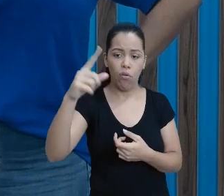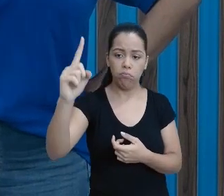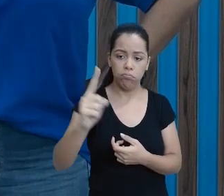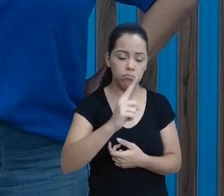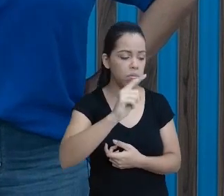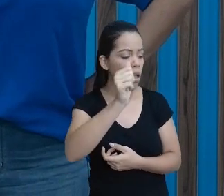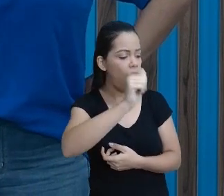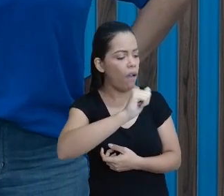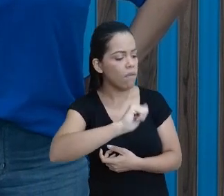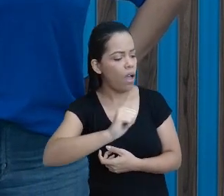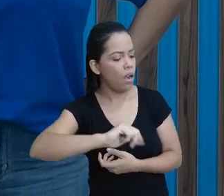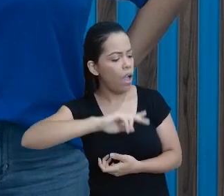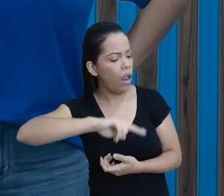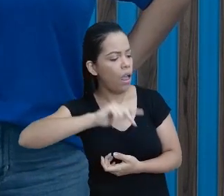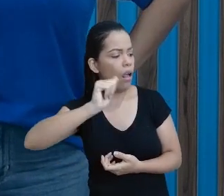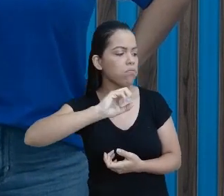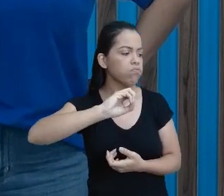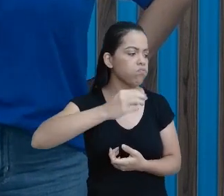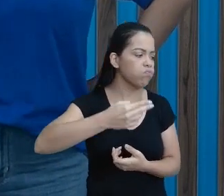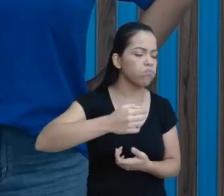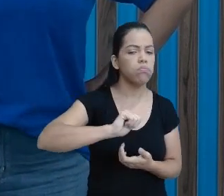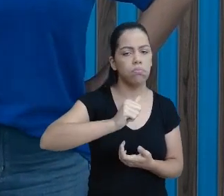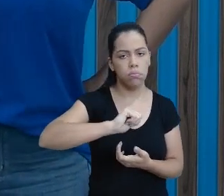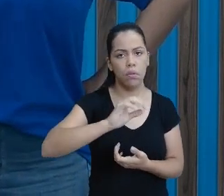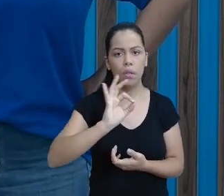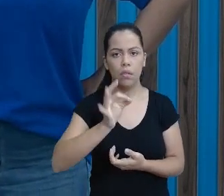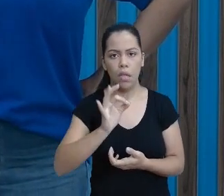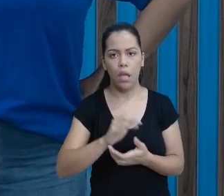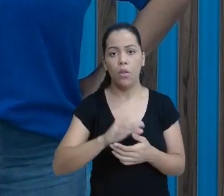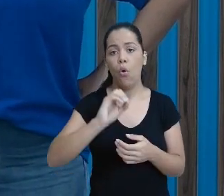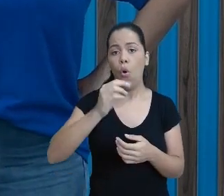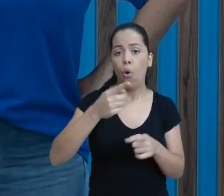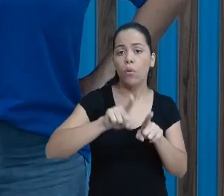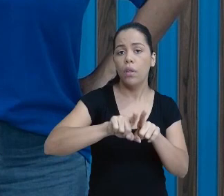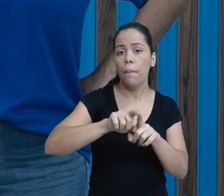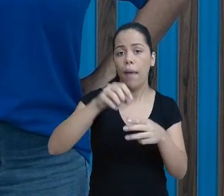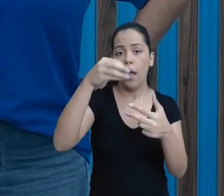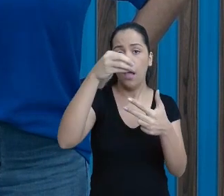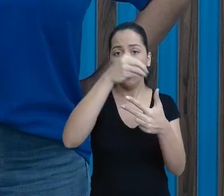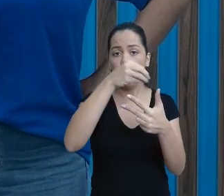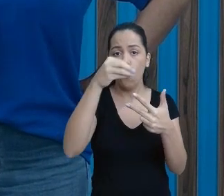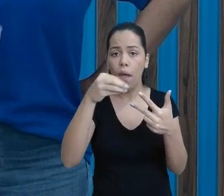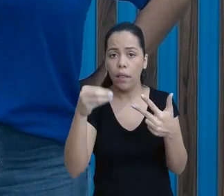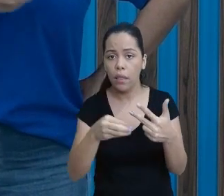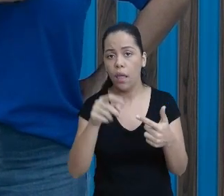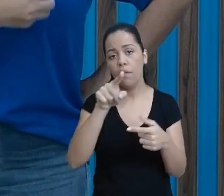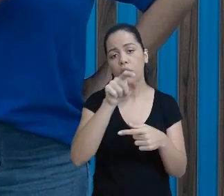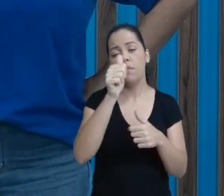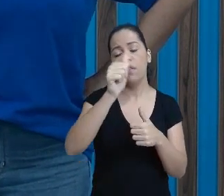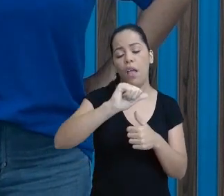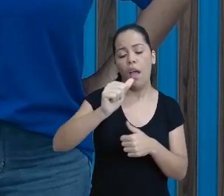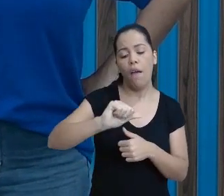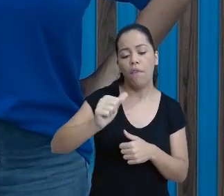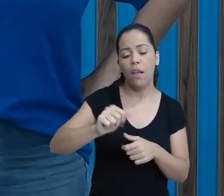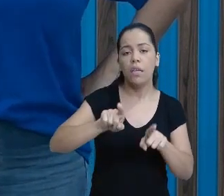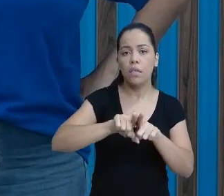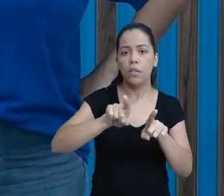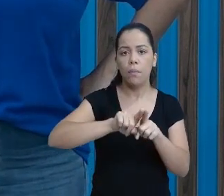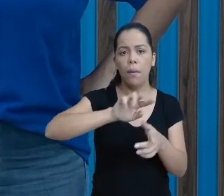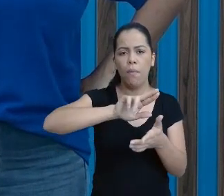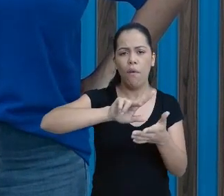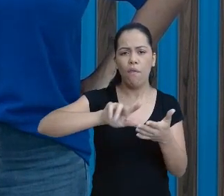também e nos exames finais e Enem. Vocês são avaliados por várias capacidades, e uma delas é a da